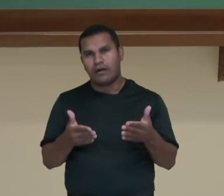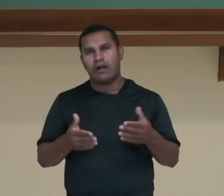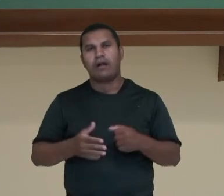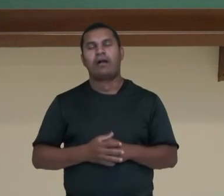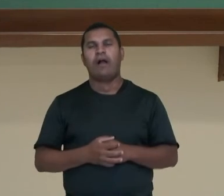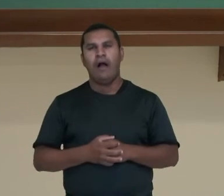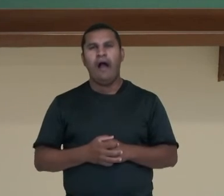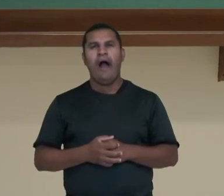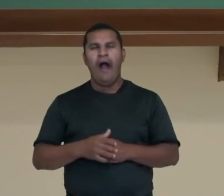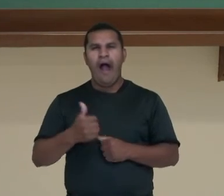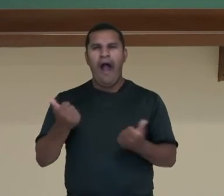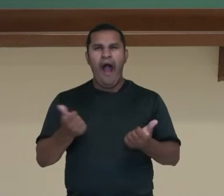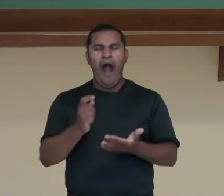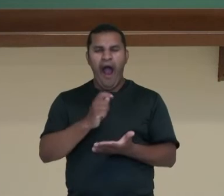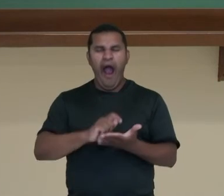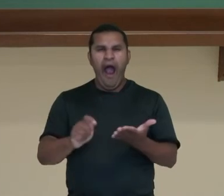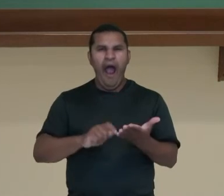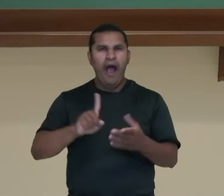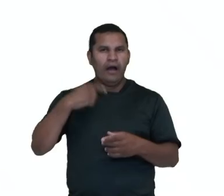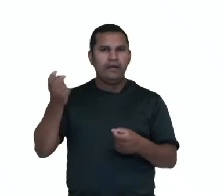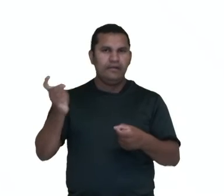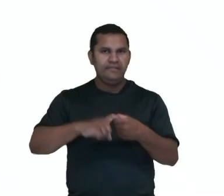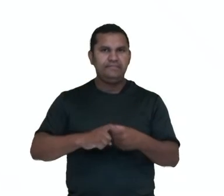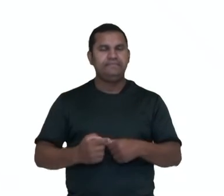negativos. Escreve lá e já já eu volto.